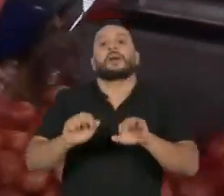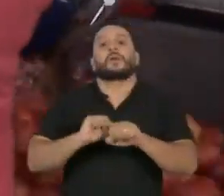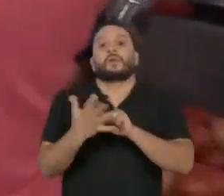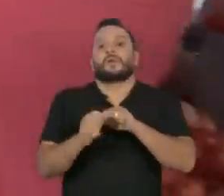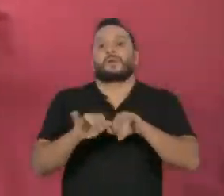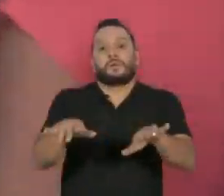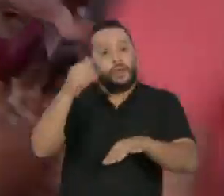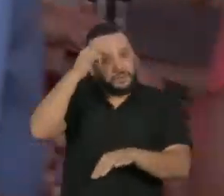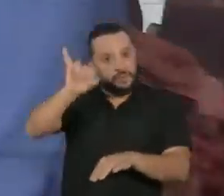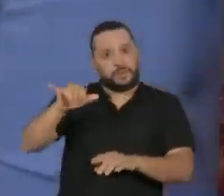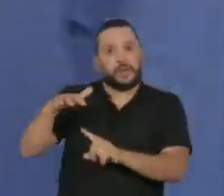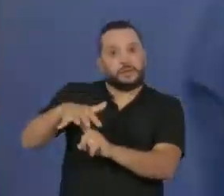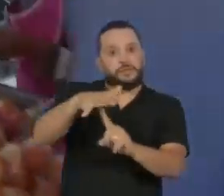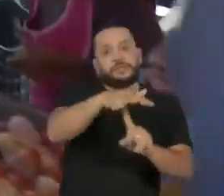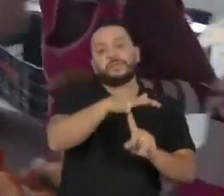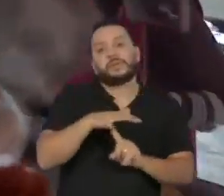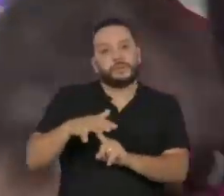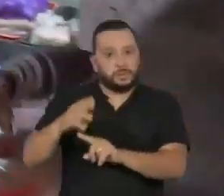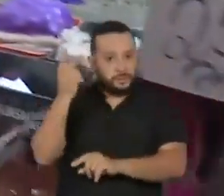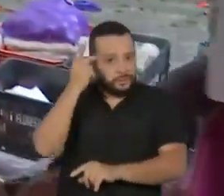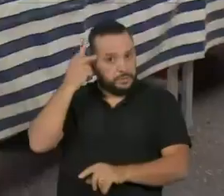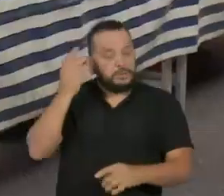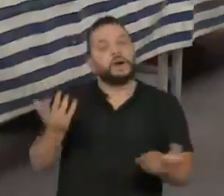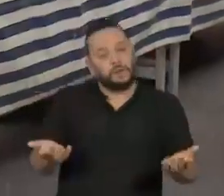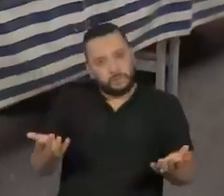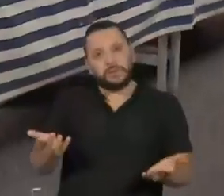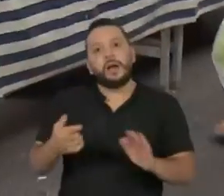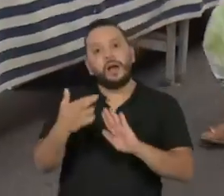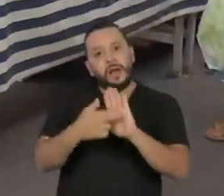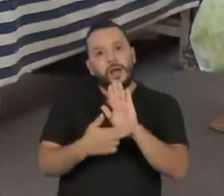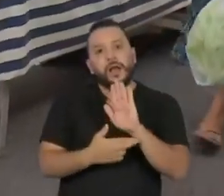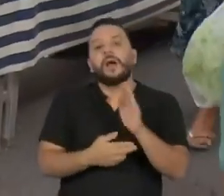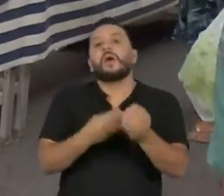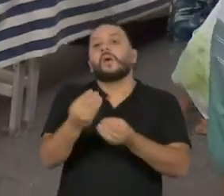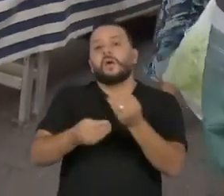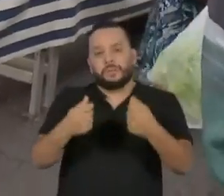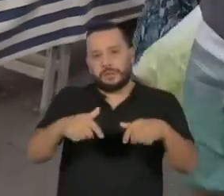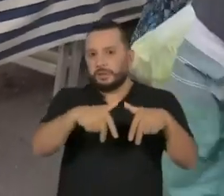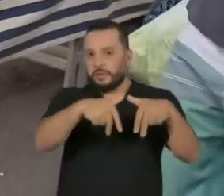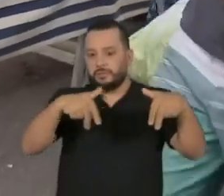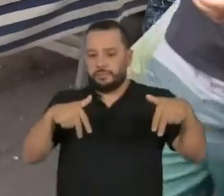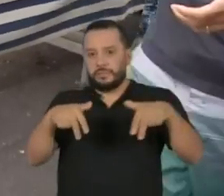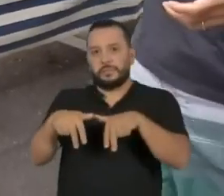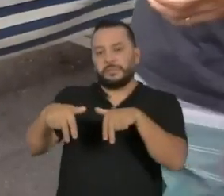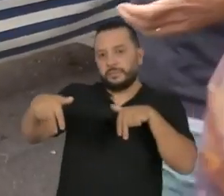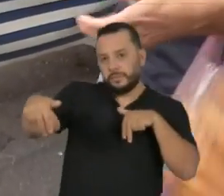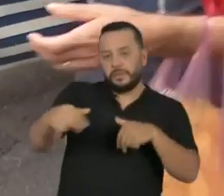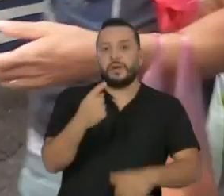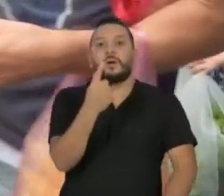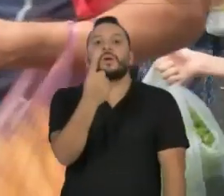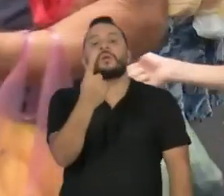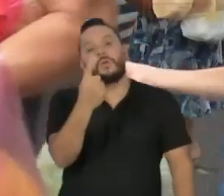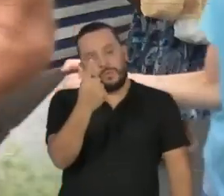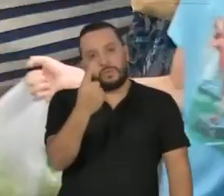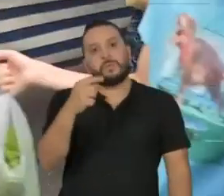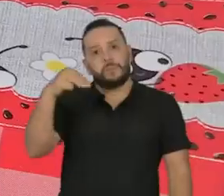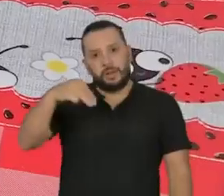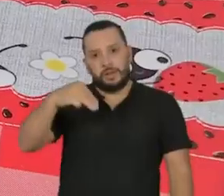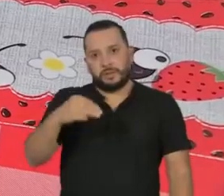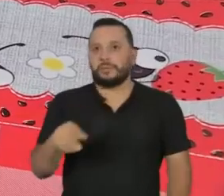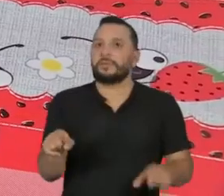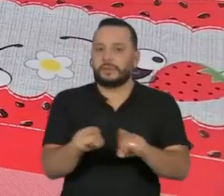coronavírus nas feiras livres da cidade de São Paulo também incluem o distanciamento mínimo de 1 metro entre as barracas e